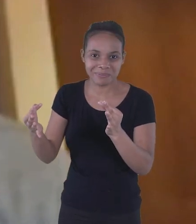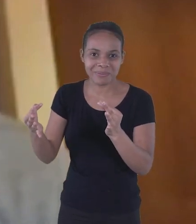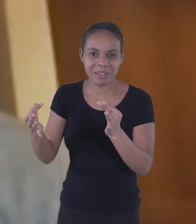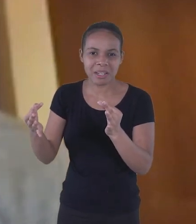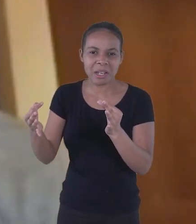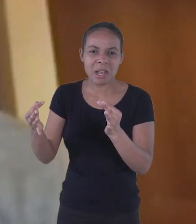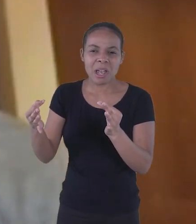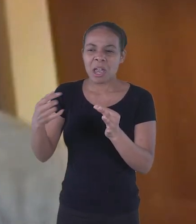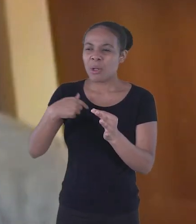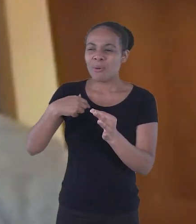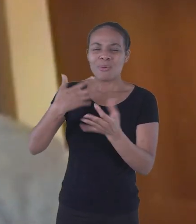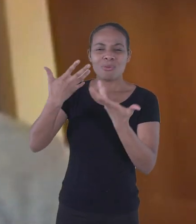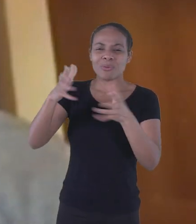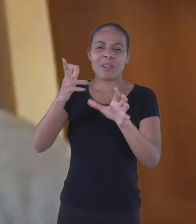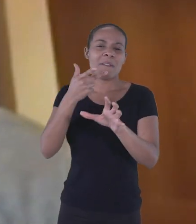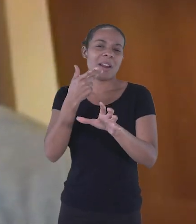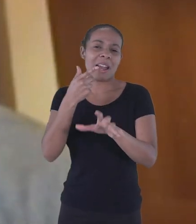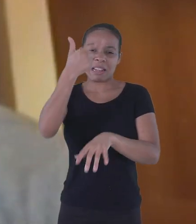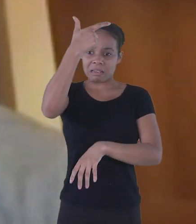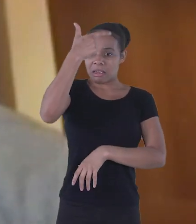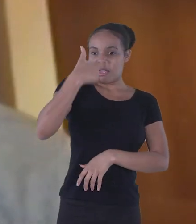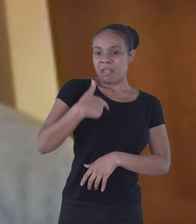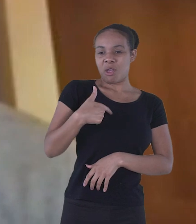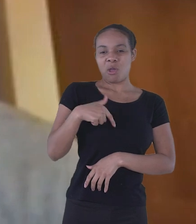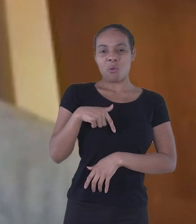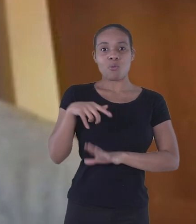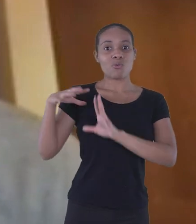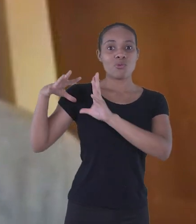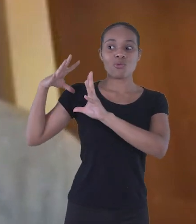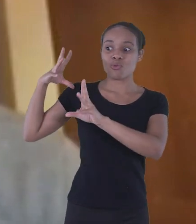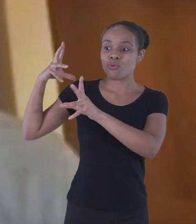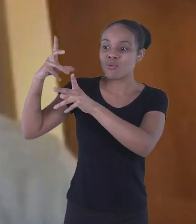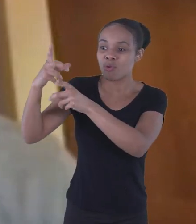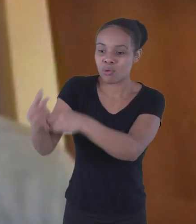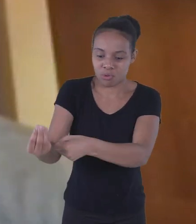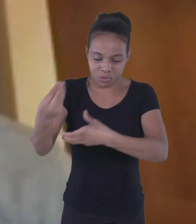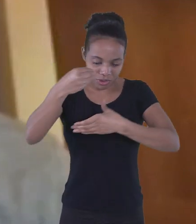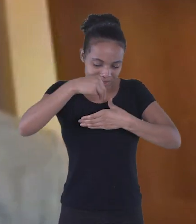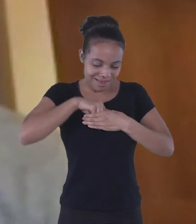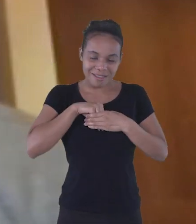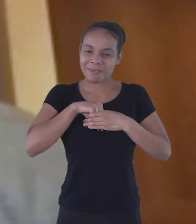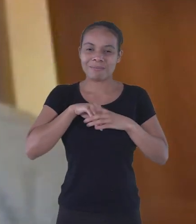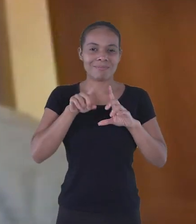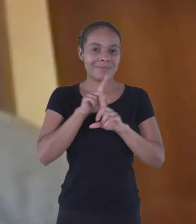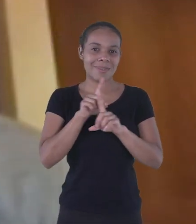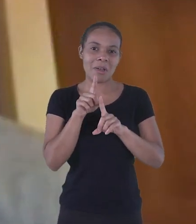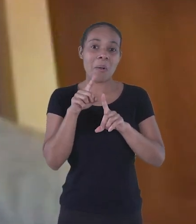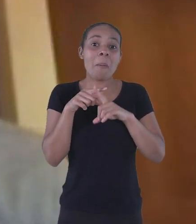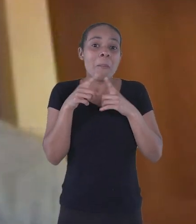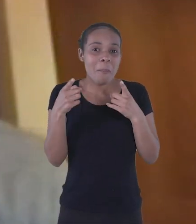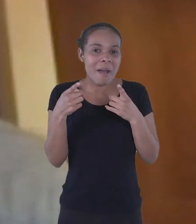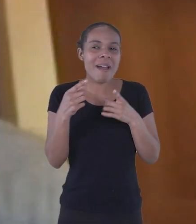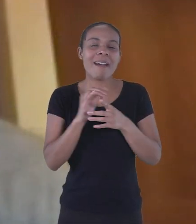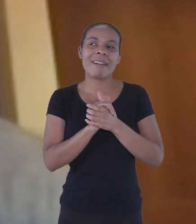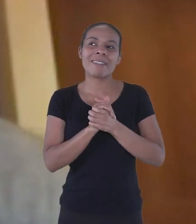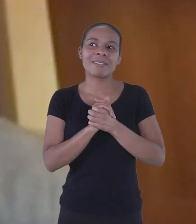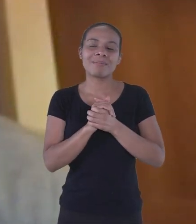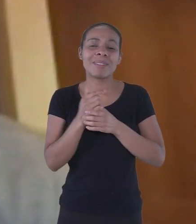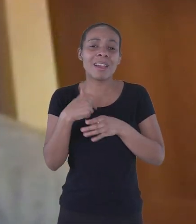mas talvez um livro que tenha um bom coração, boas